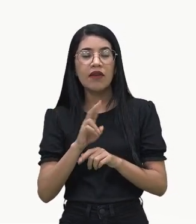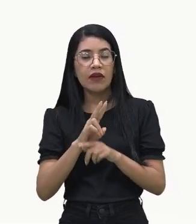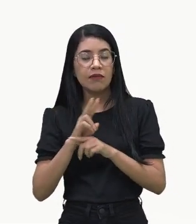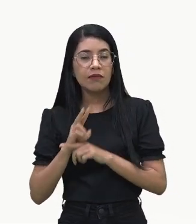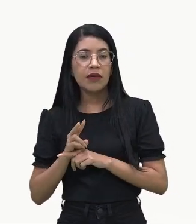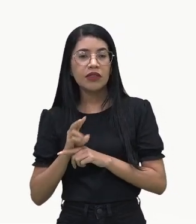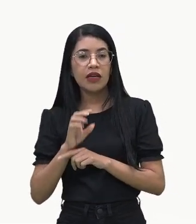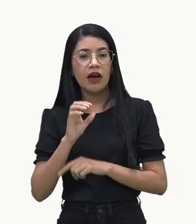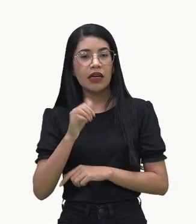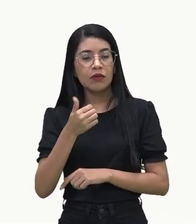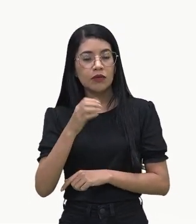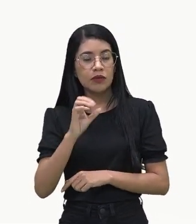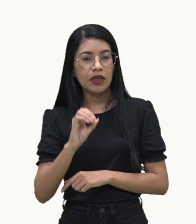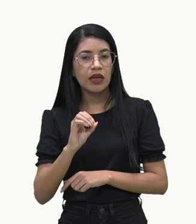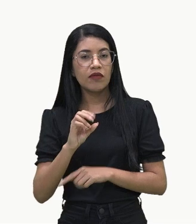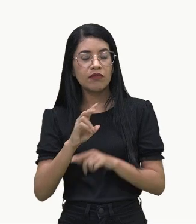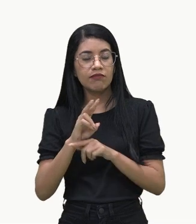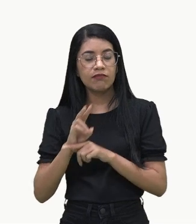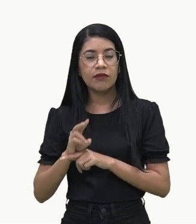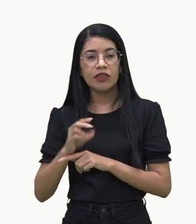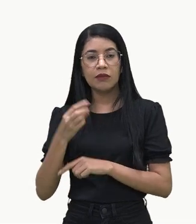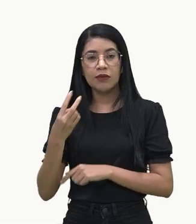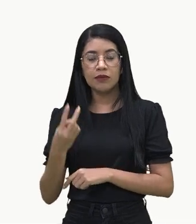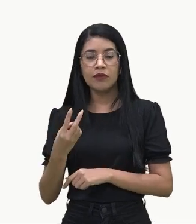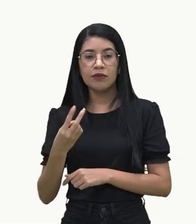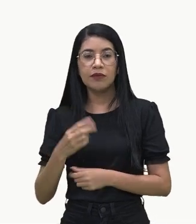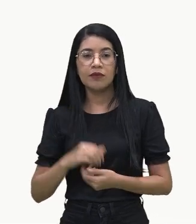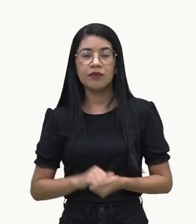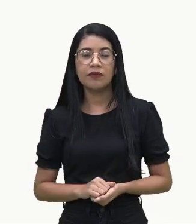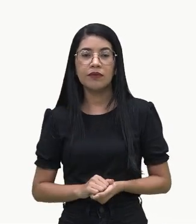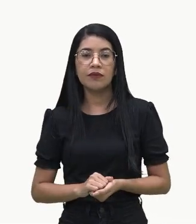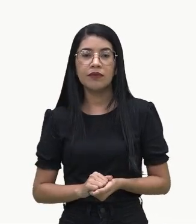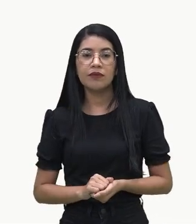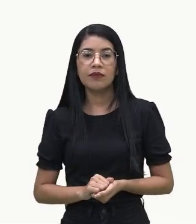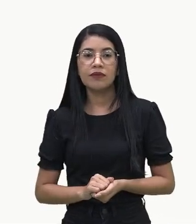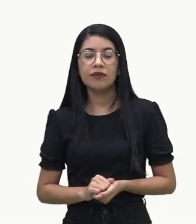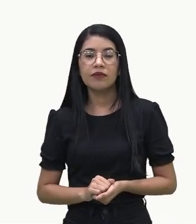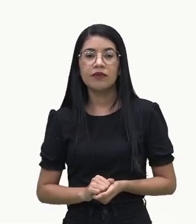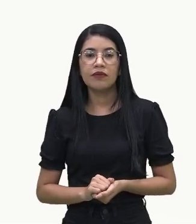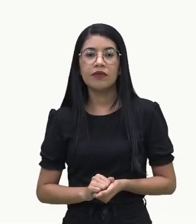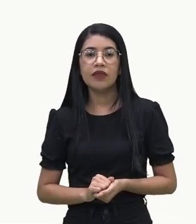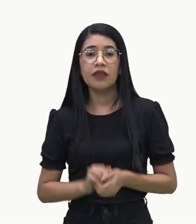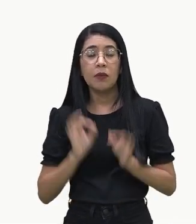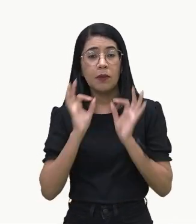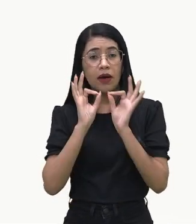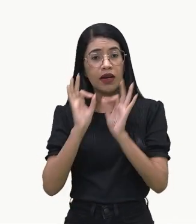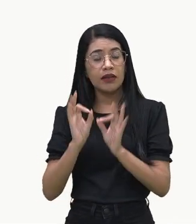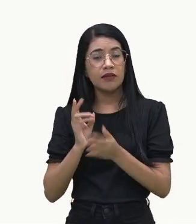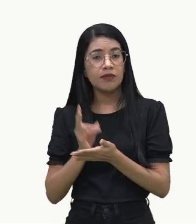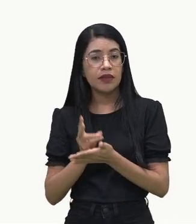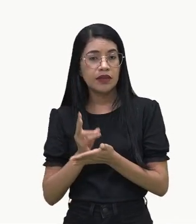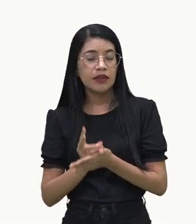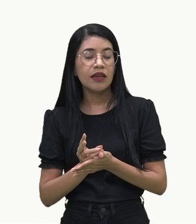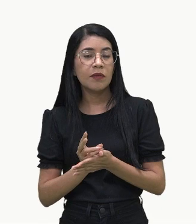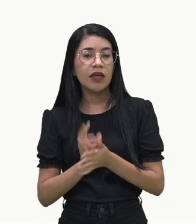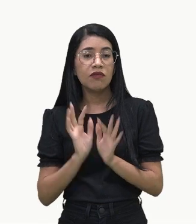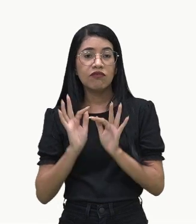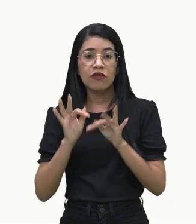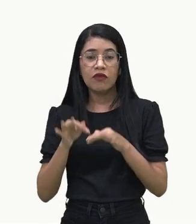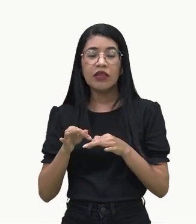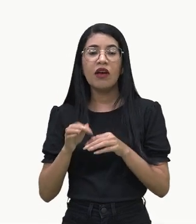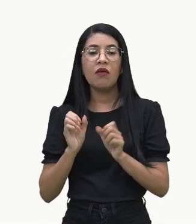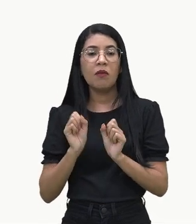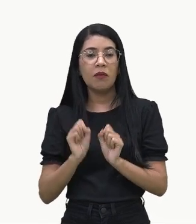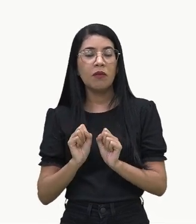que agora valia 10, for emprestar para o 2, ok? Então, estejam atentos a isso, que lá no final tudo vai